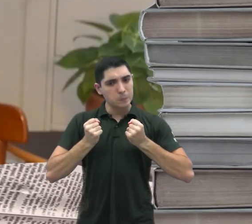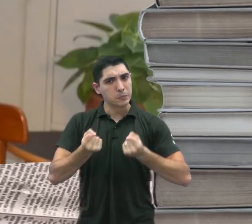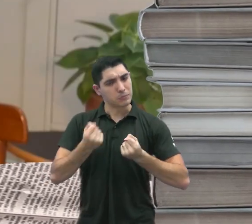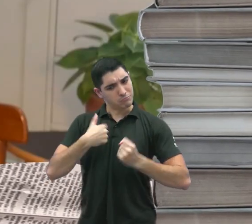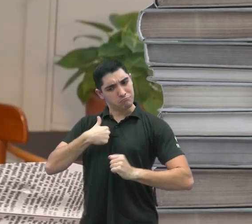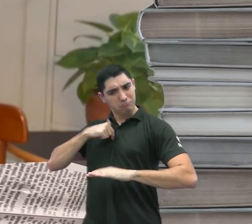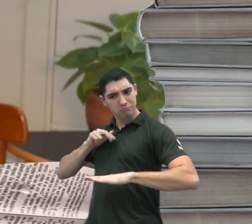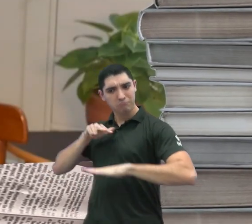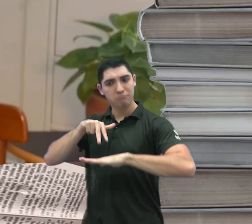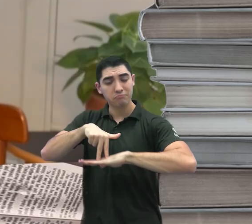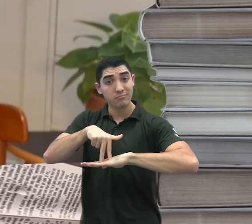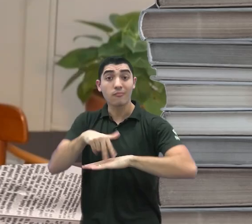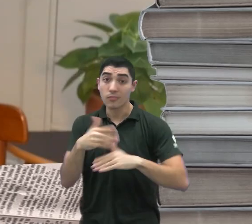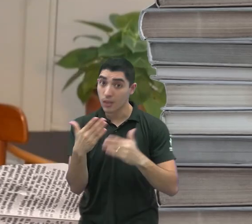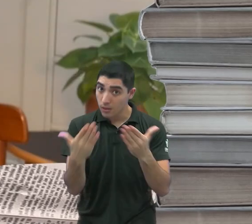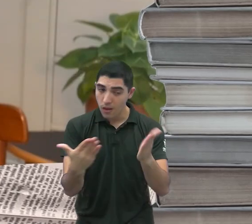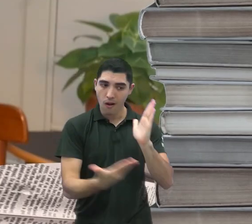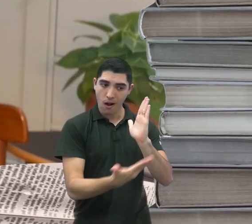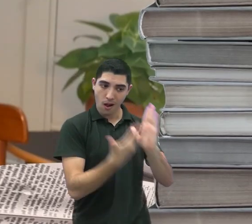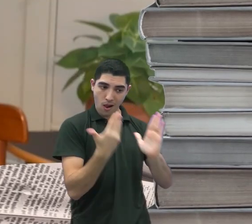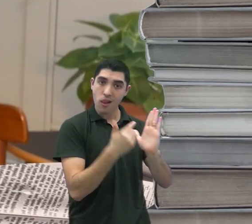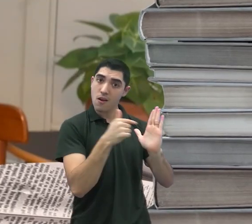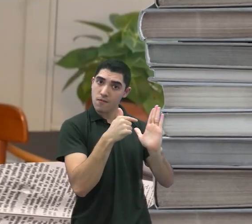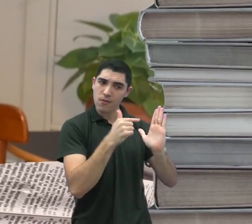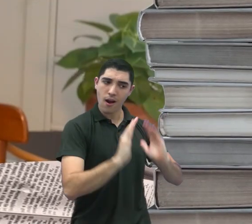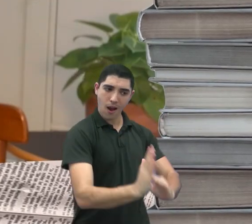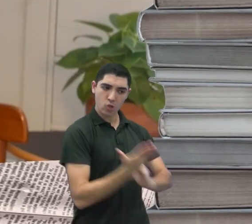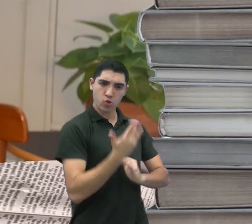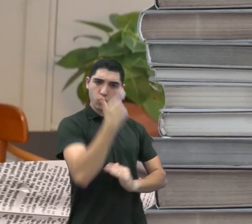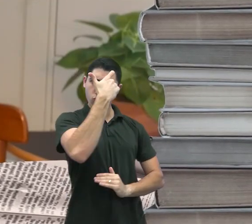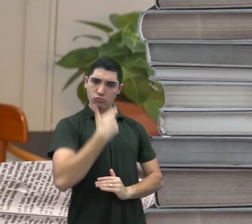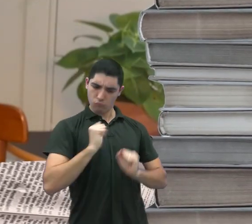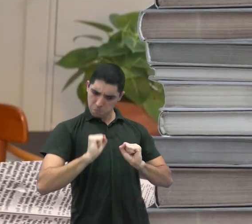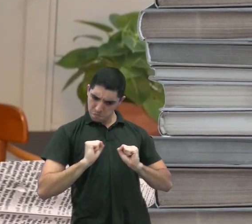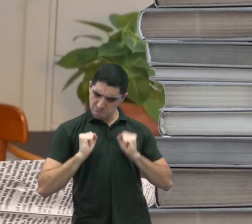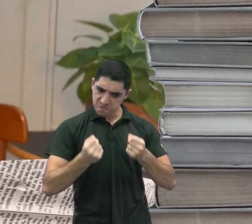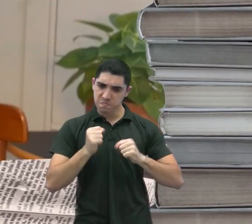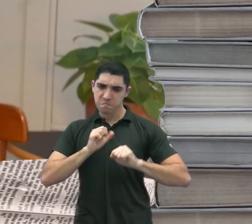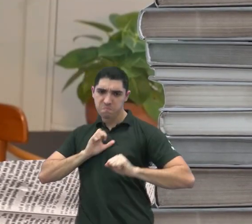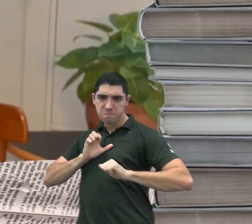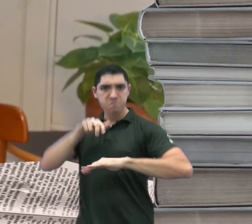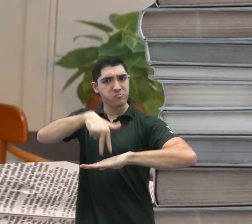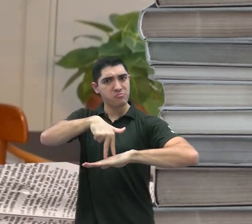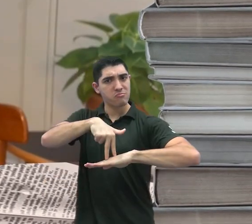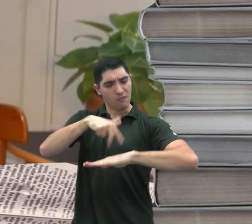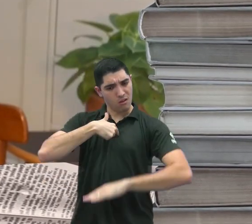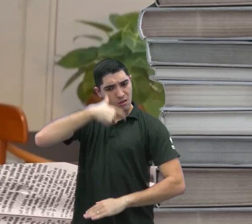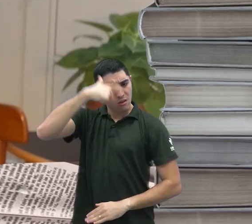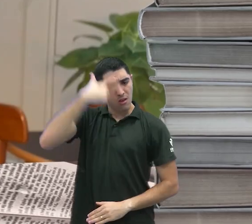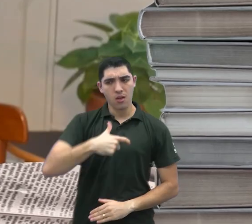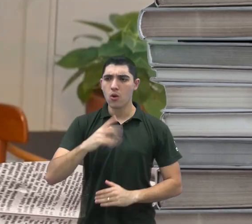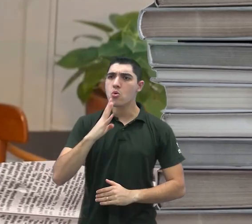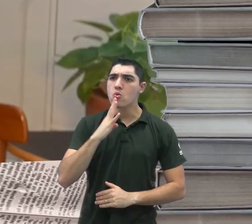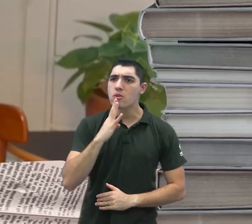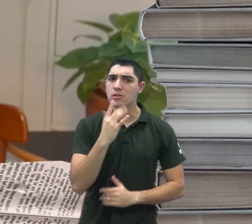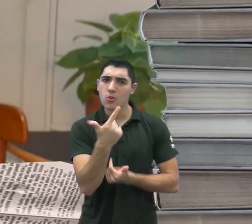a literatura, ela tem esse potencial de empoderar, de te colocar no lugar do outro, de ter mais